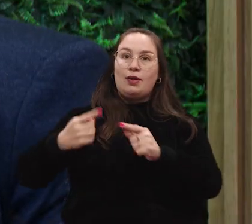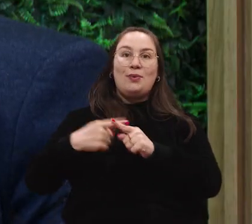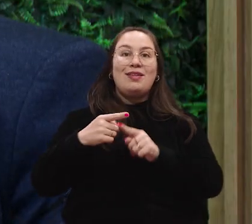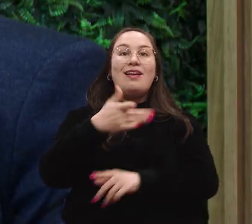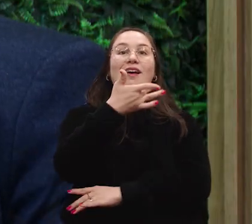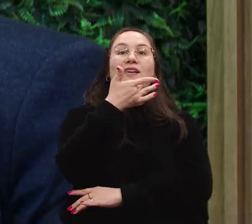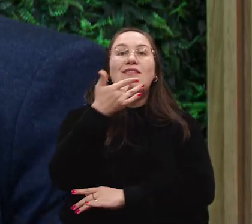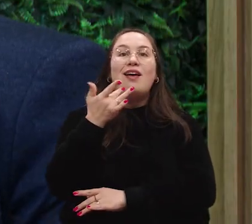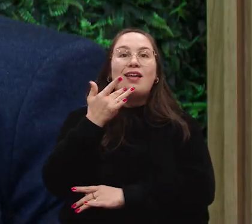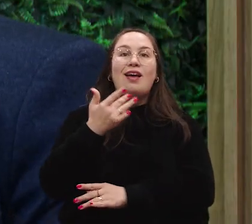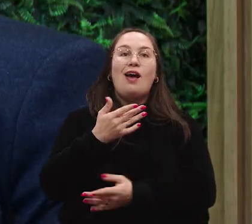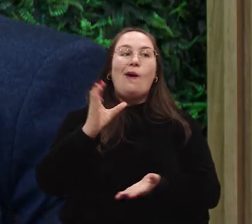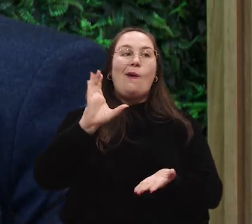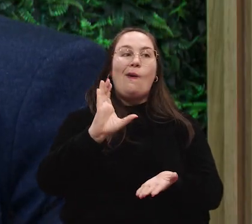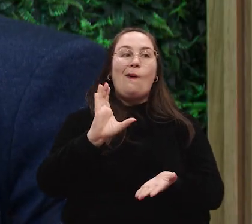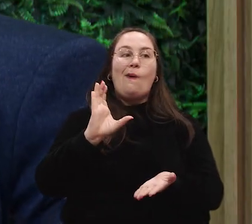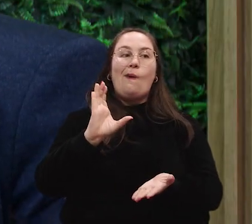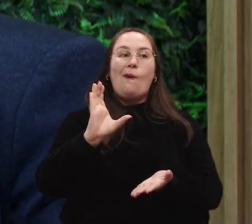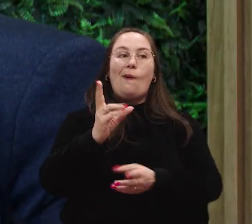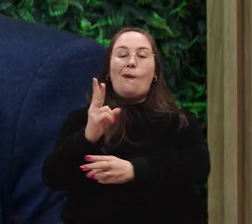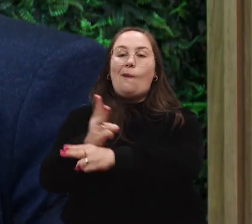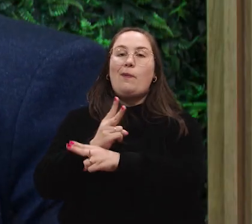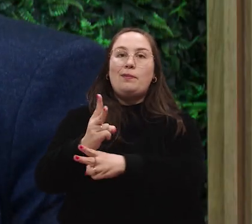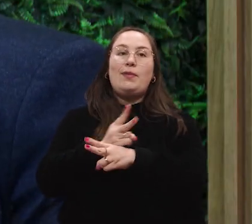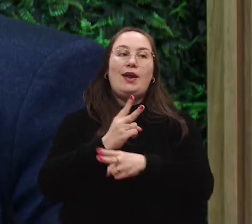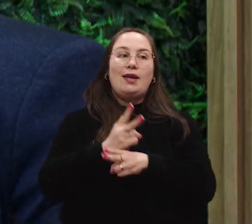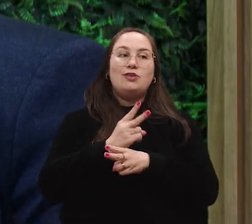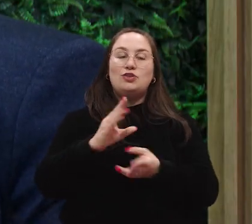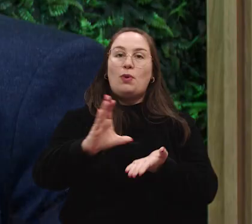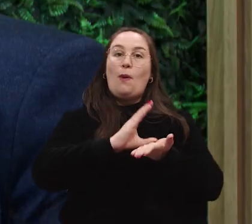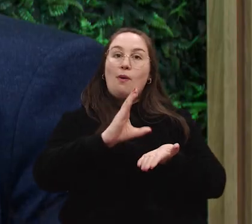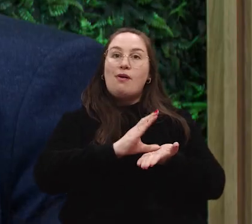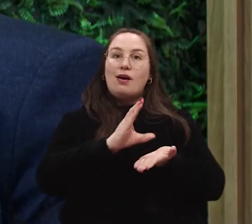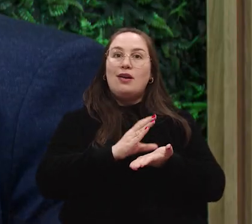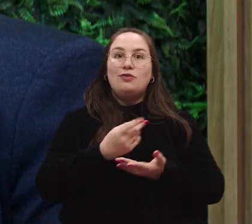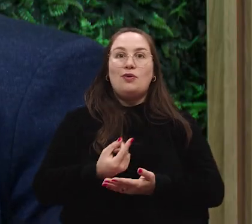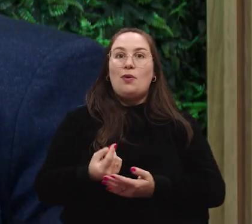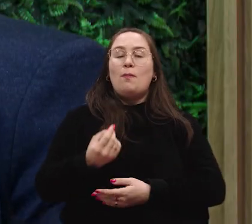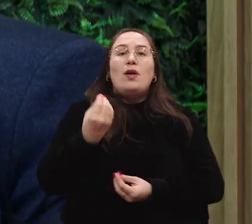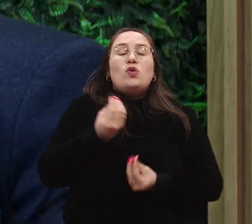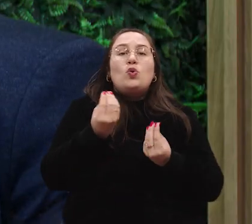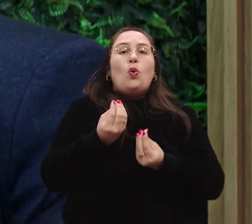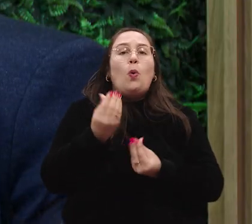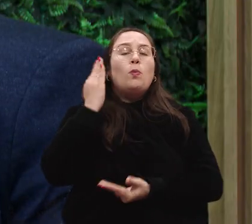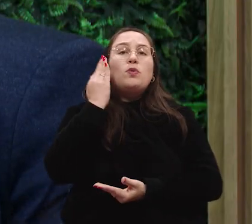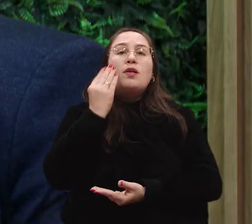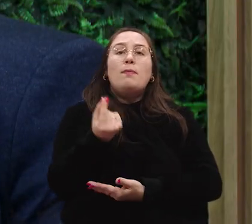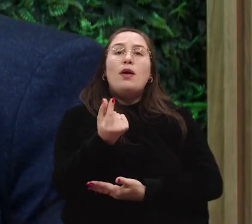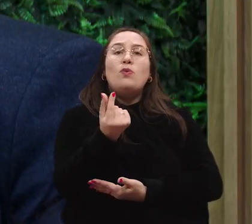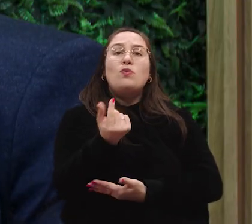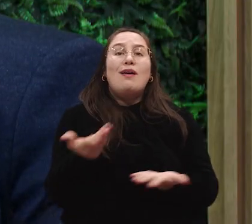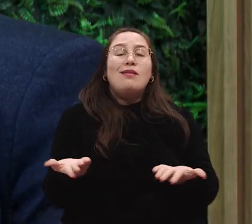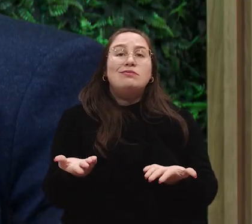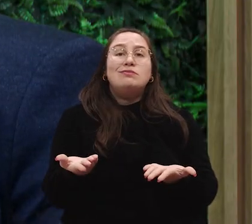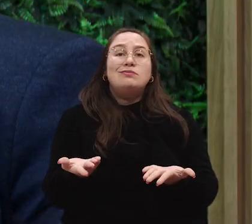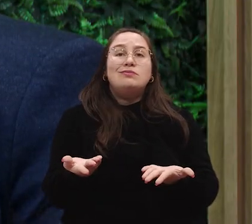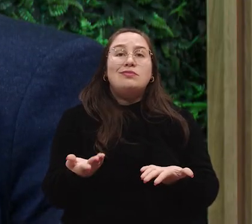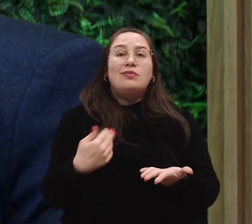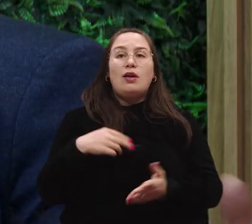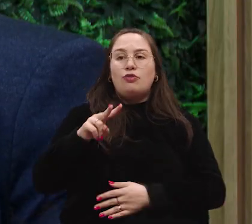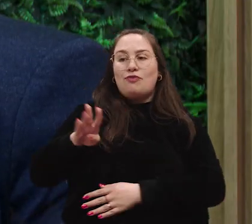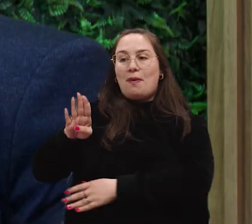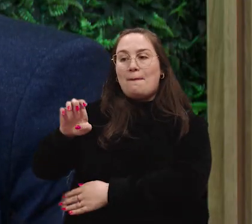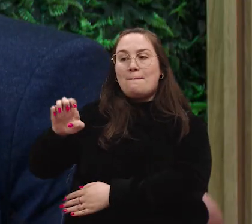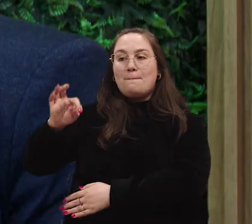tu tem facilidade ao crédito hoje, né? Mas tu não tem educação financeira para usar o dinheiro. Nós temos tu vê